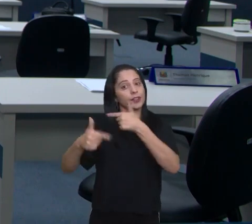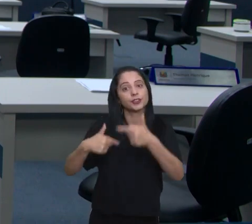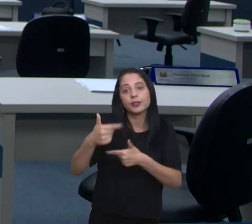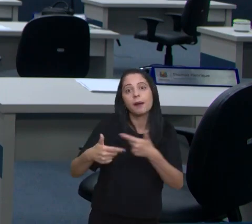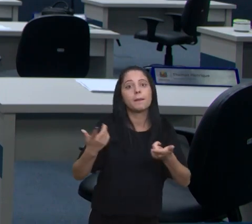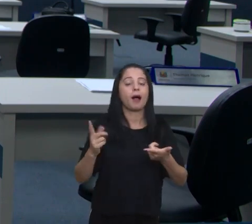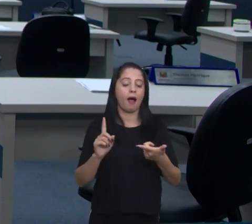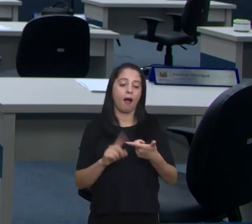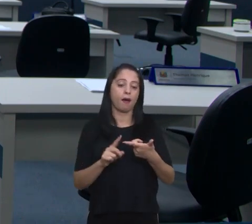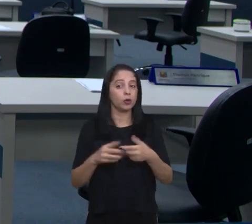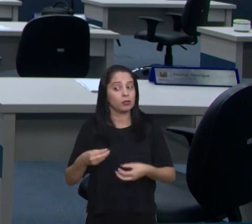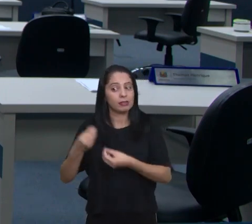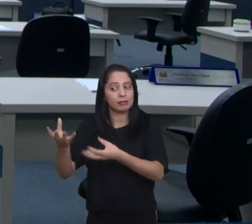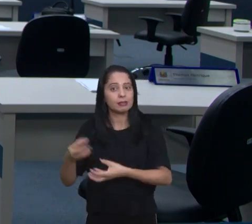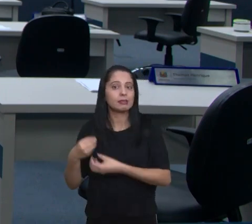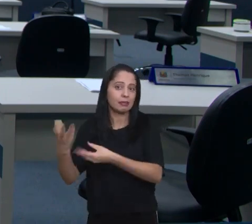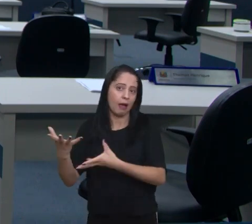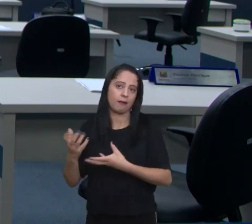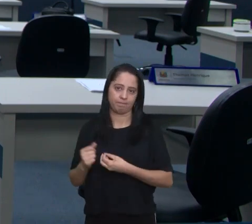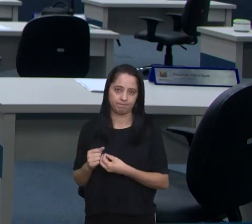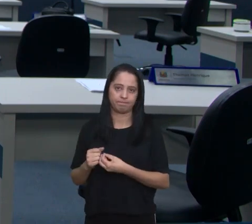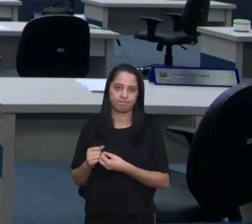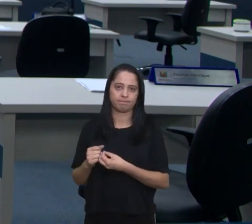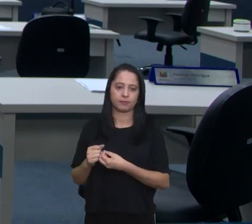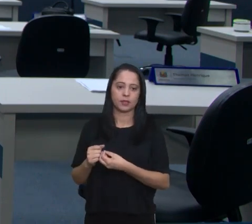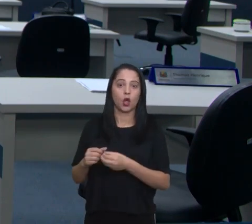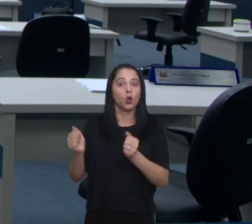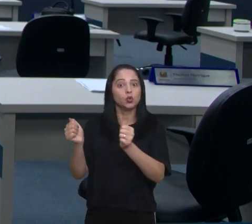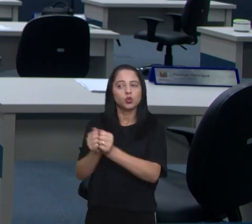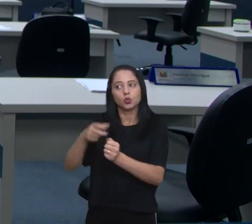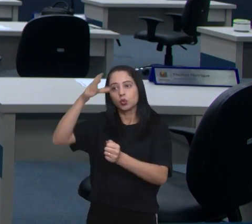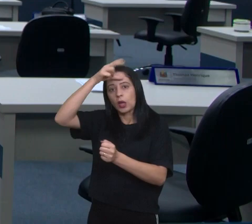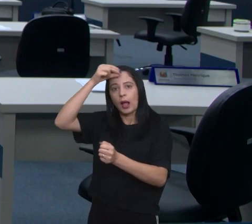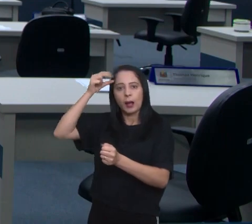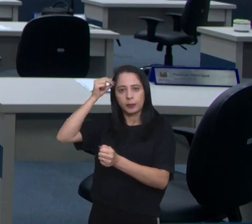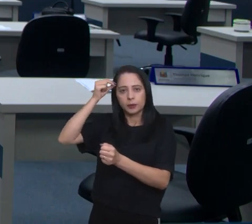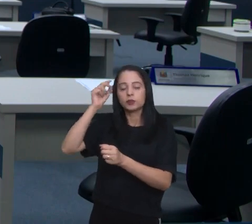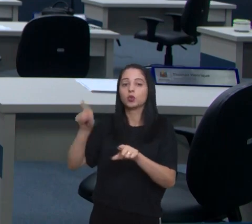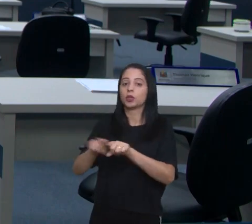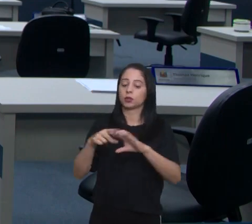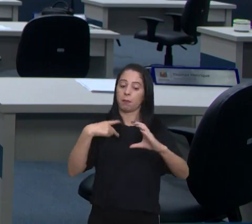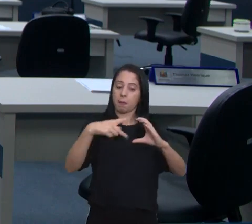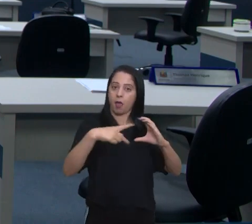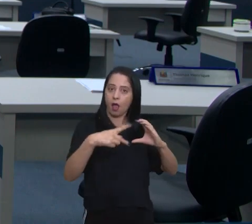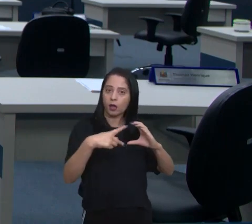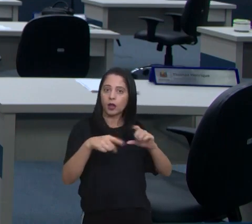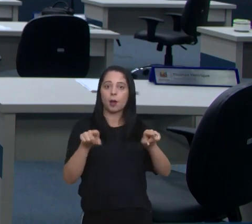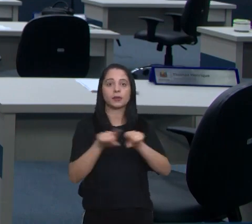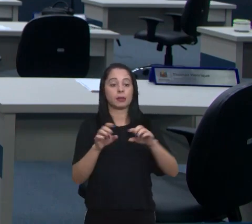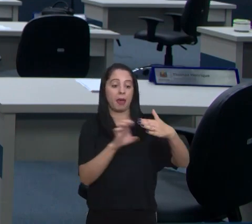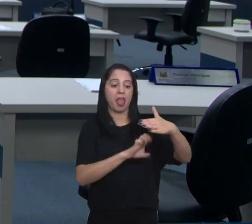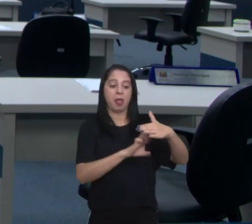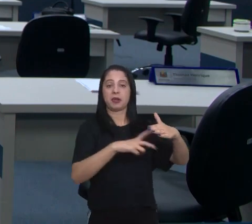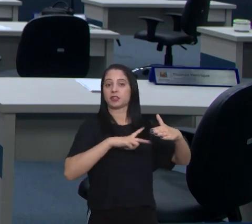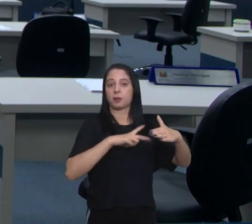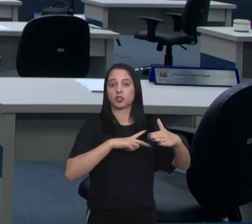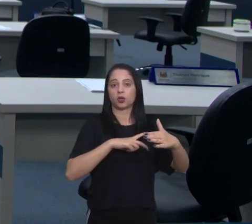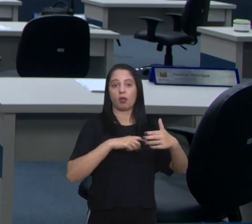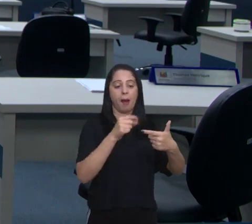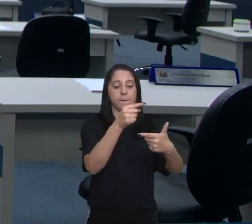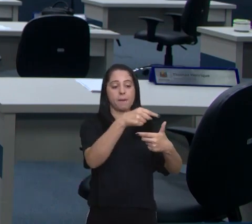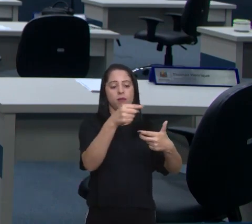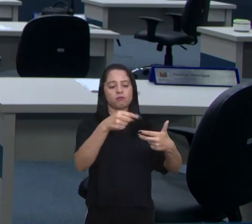oportunidades de trabalho, dentro da cidade, junto com a prefeitura, com a Câmara, com a